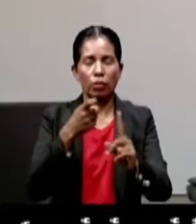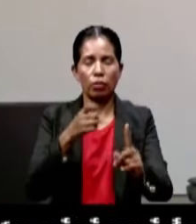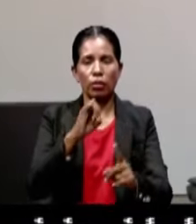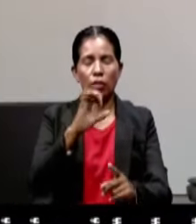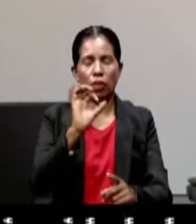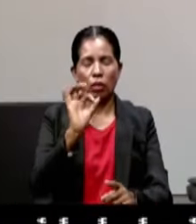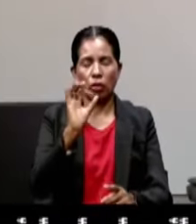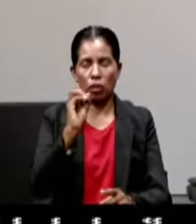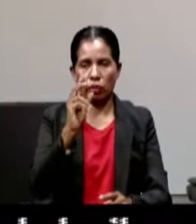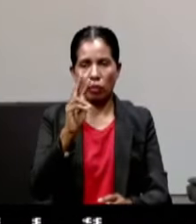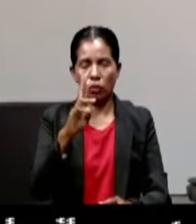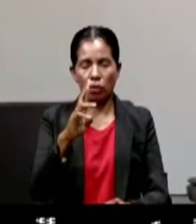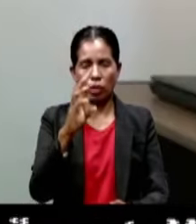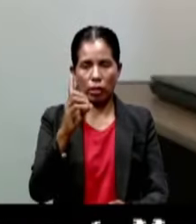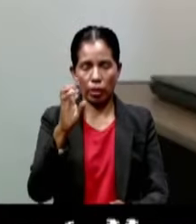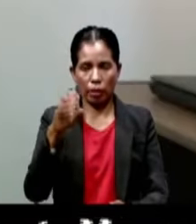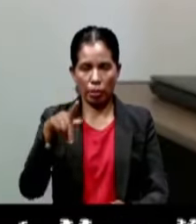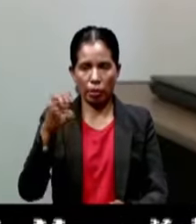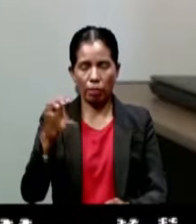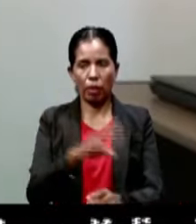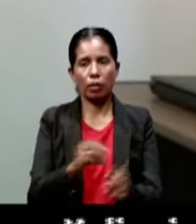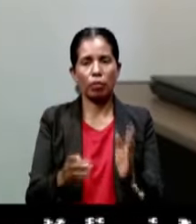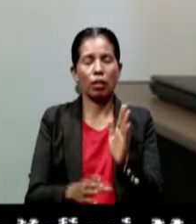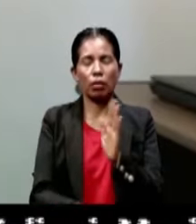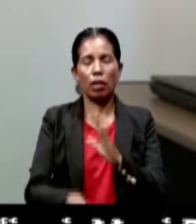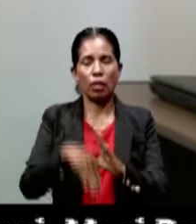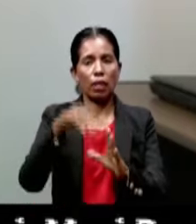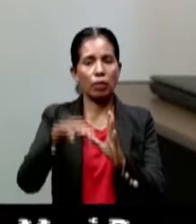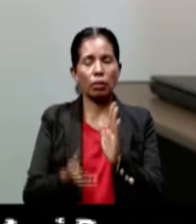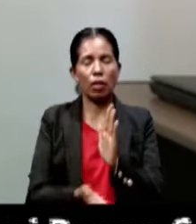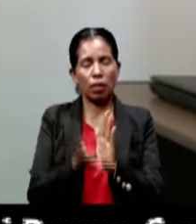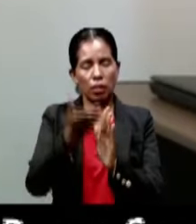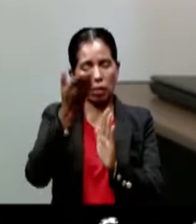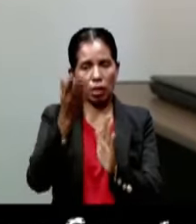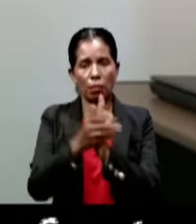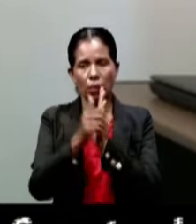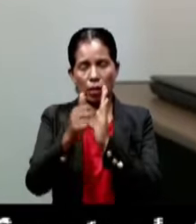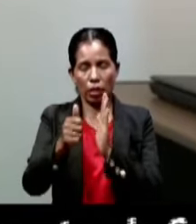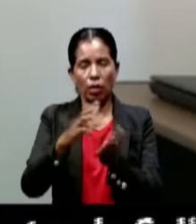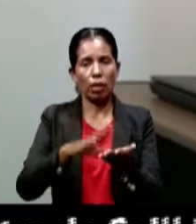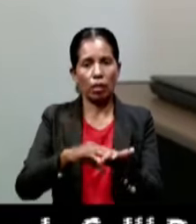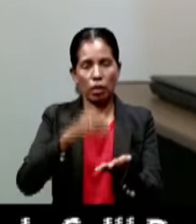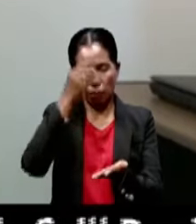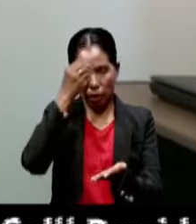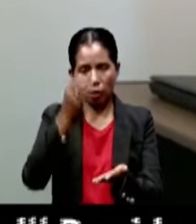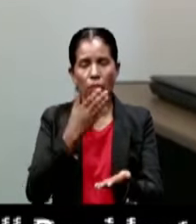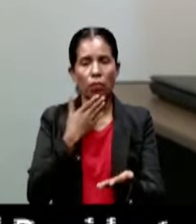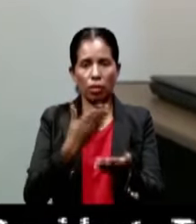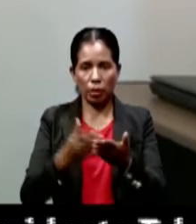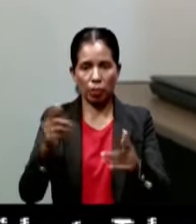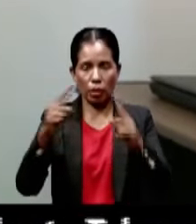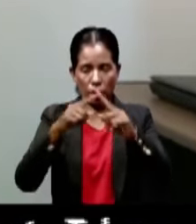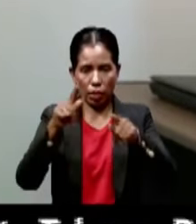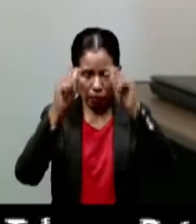Fordepe objetivo atu hasai qualidade aprendizagem nebe qualificado no dia que Timor One Hotu, além